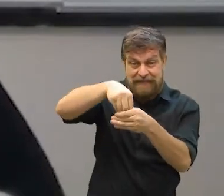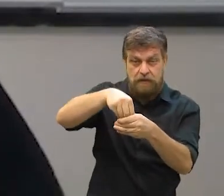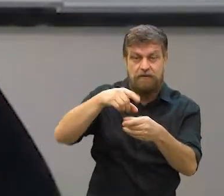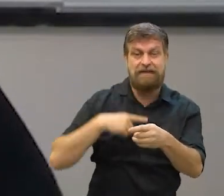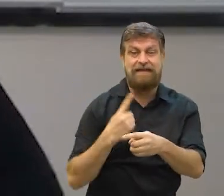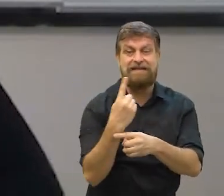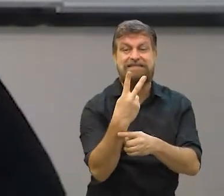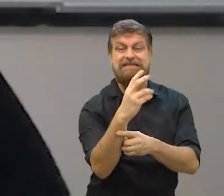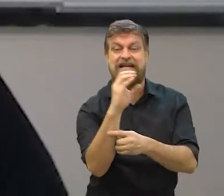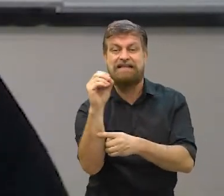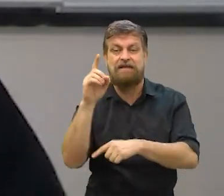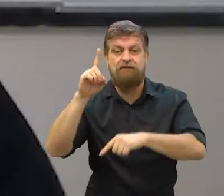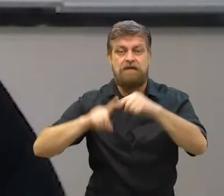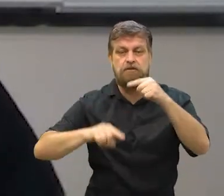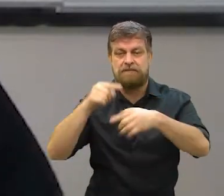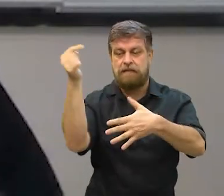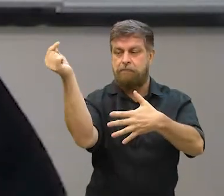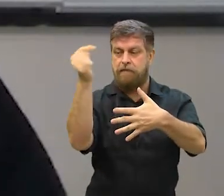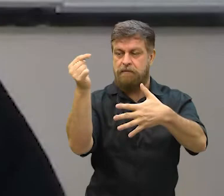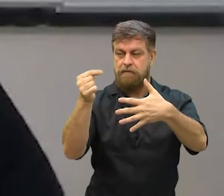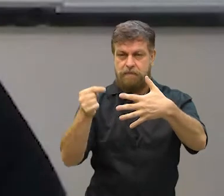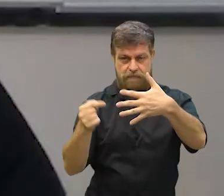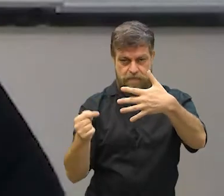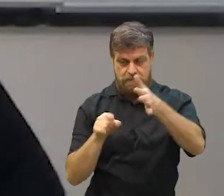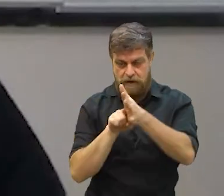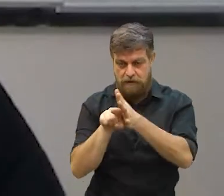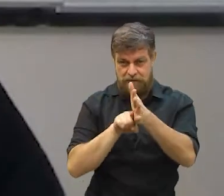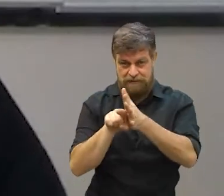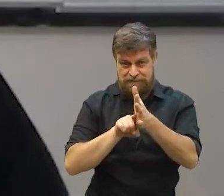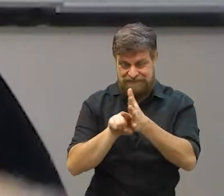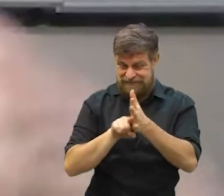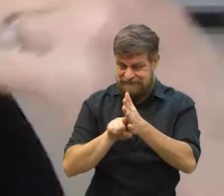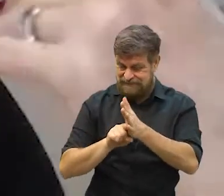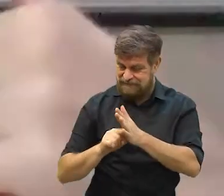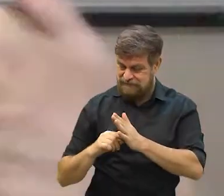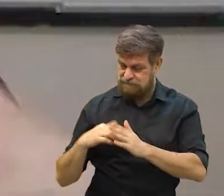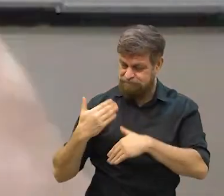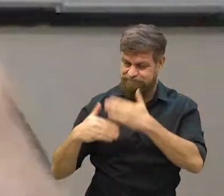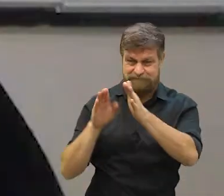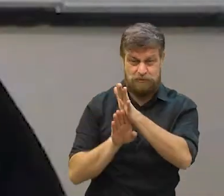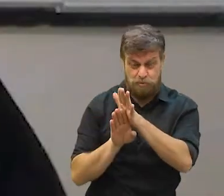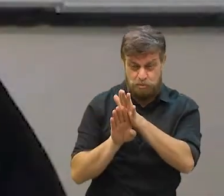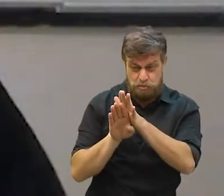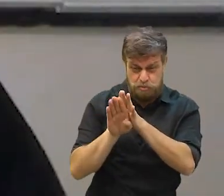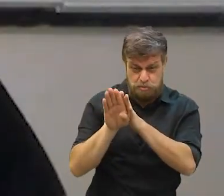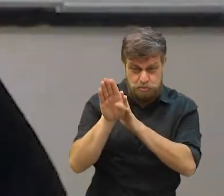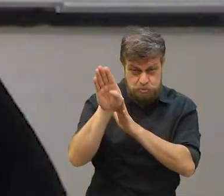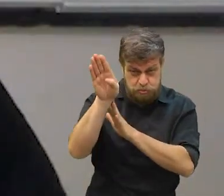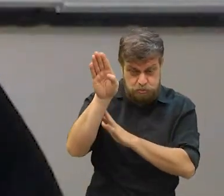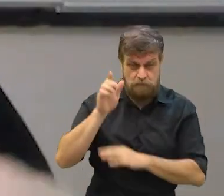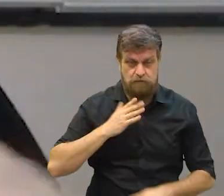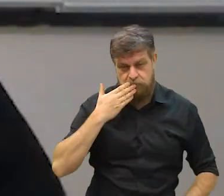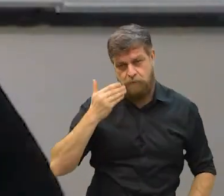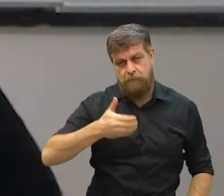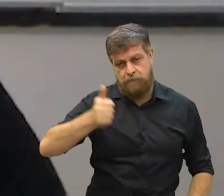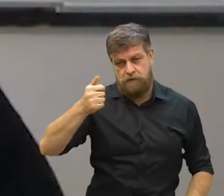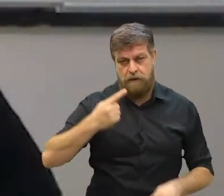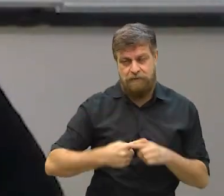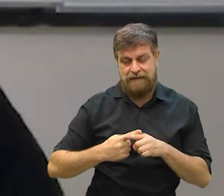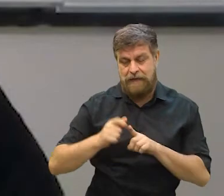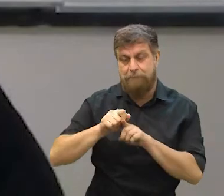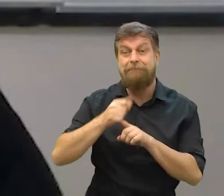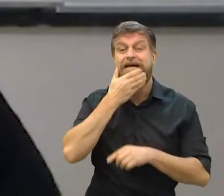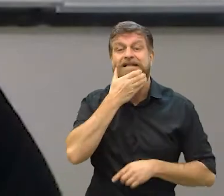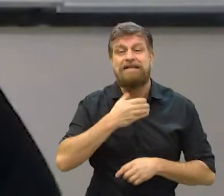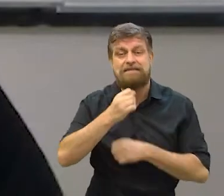de 120. E como as pesquisas estão avançando muito, e vão avançar muito mais daqui para frente, porque desde